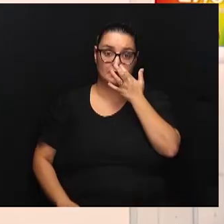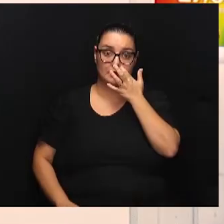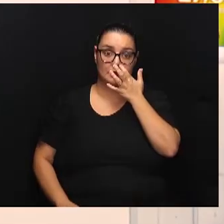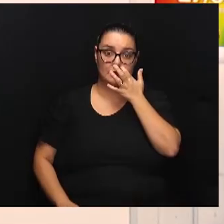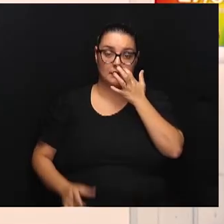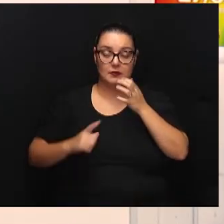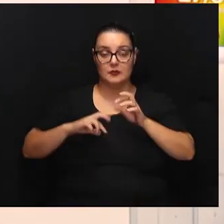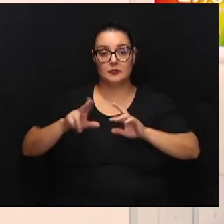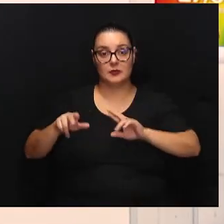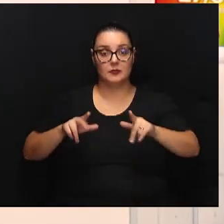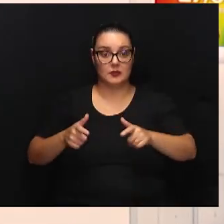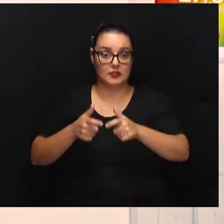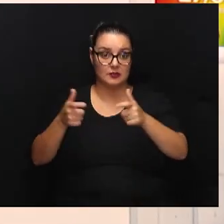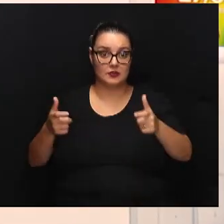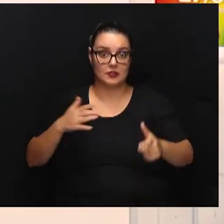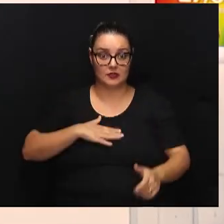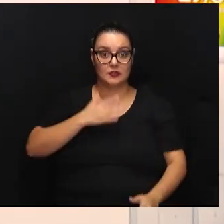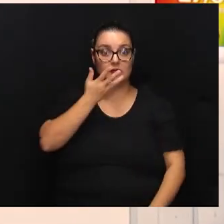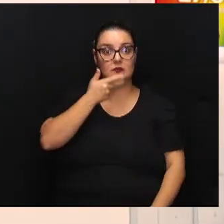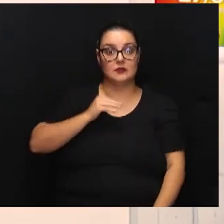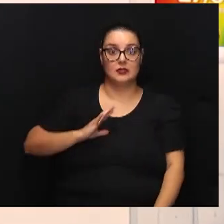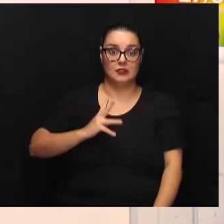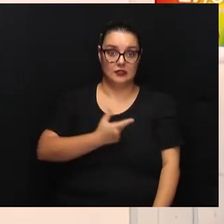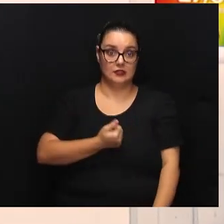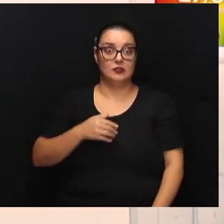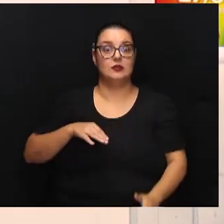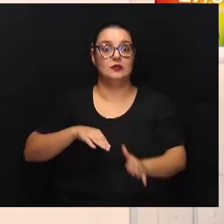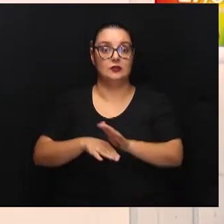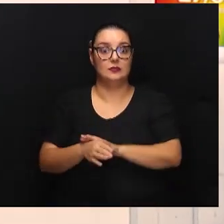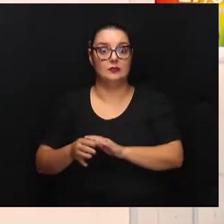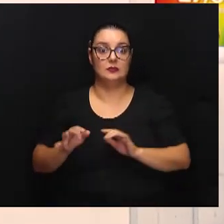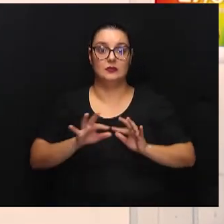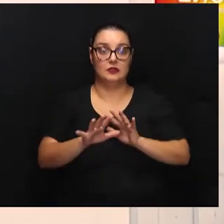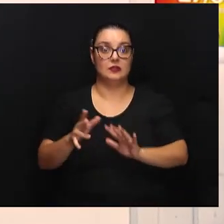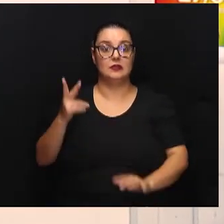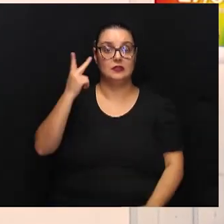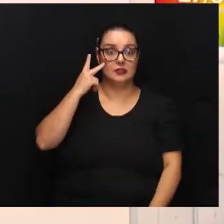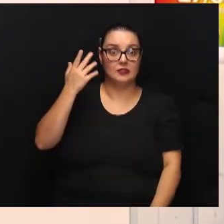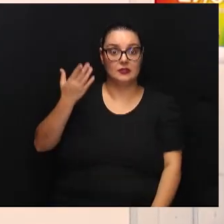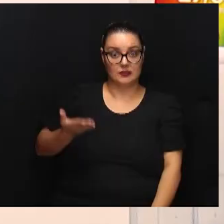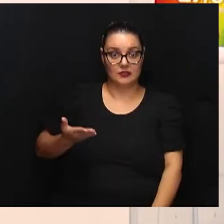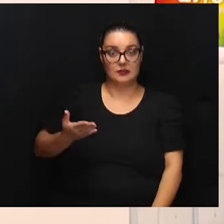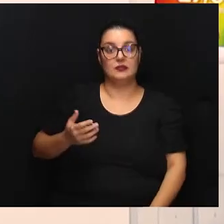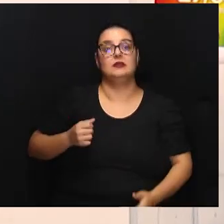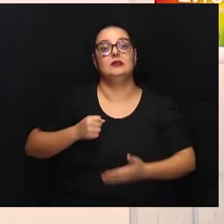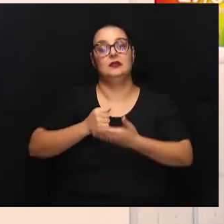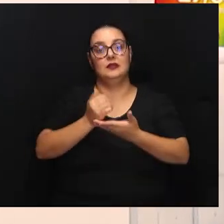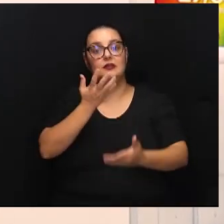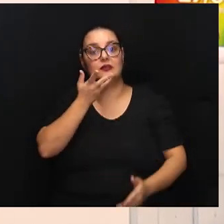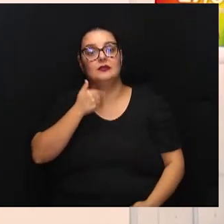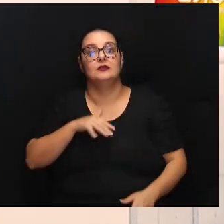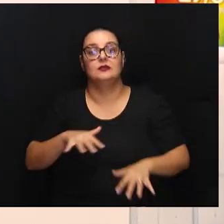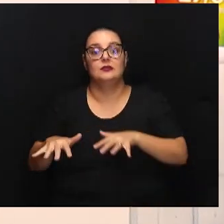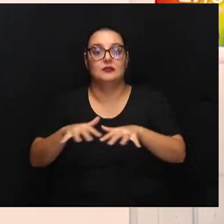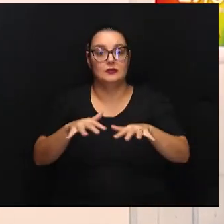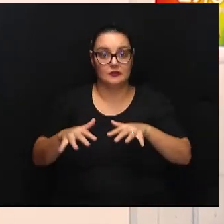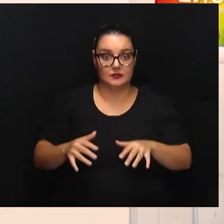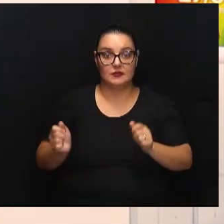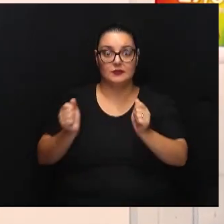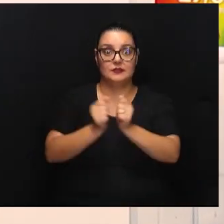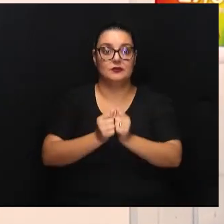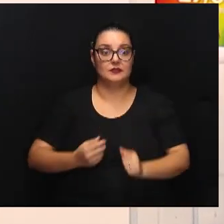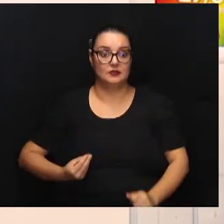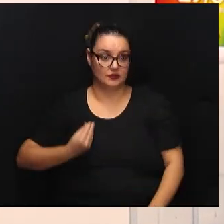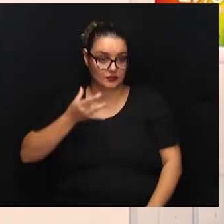ela costuma, na Parada de São Paulo, levar as crianças, fazer todo um movimento para as crianças estarem presentes. E,